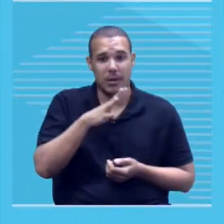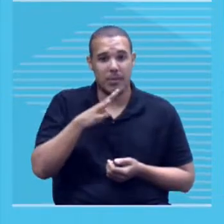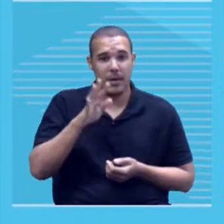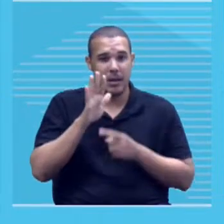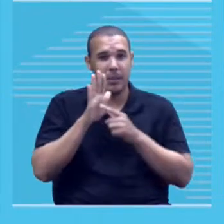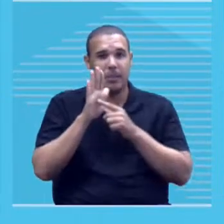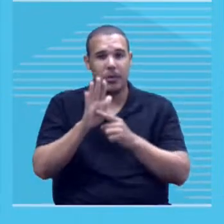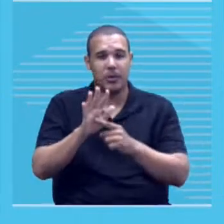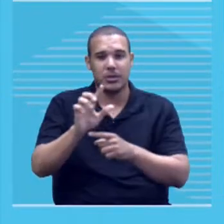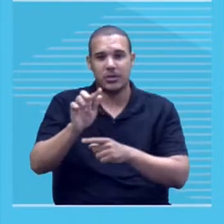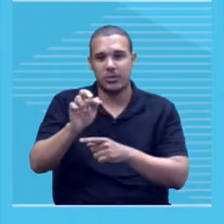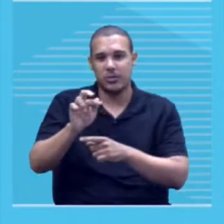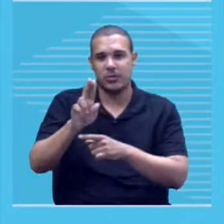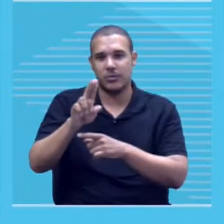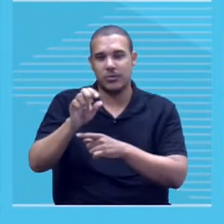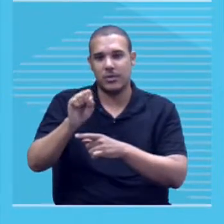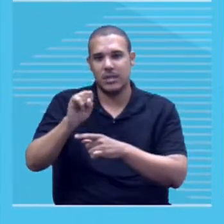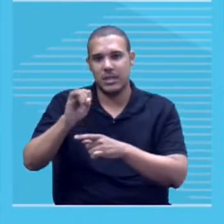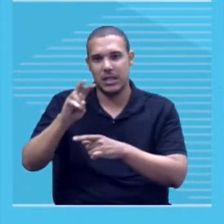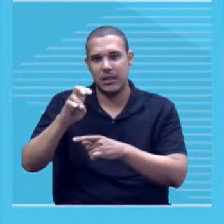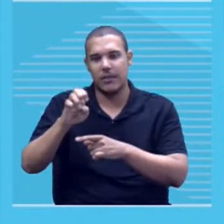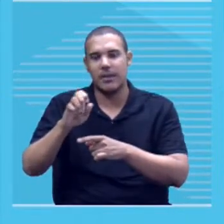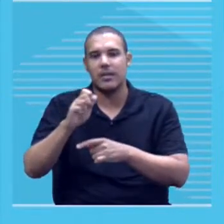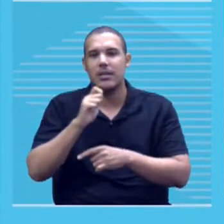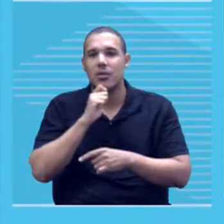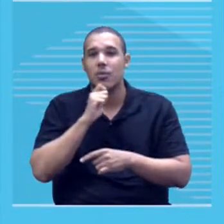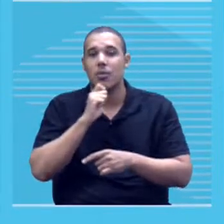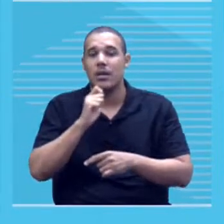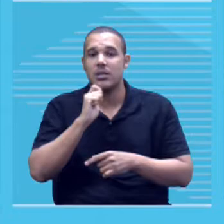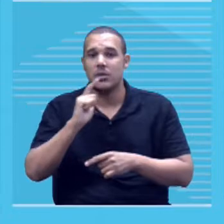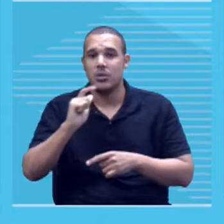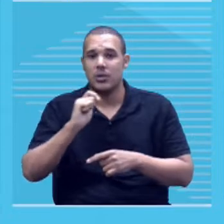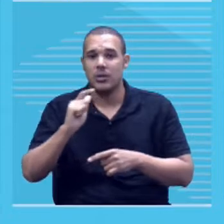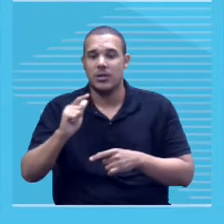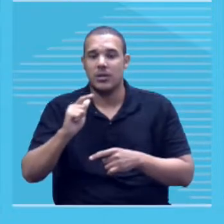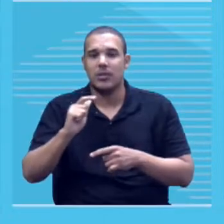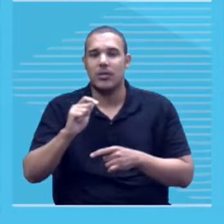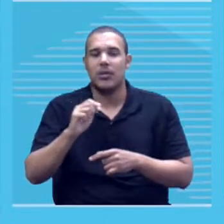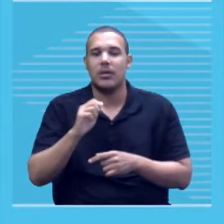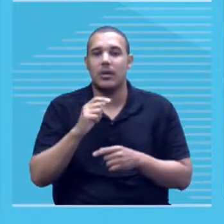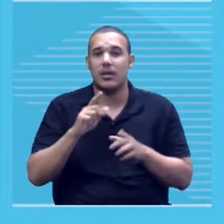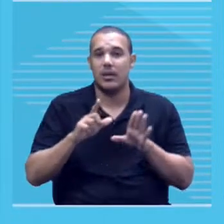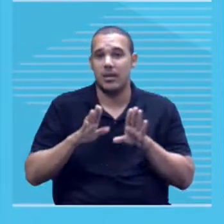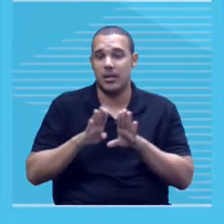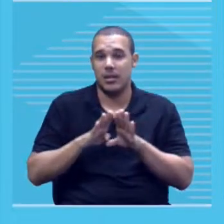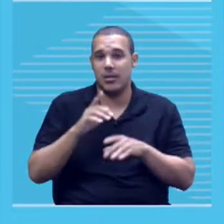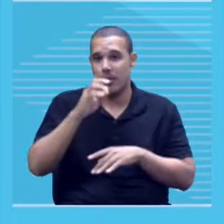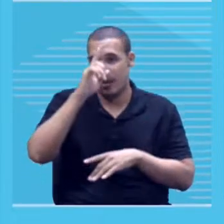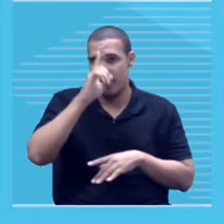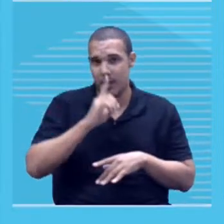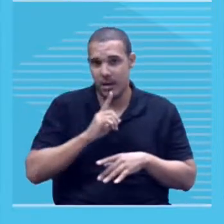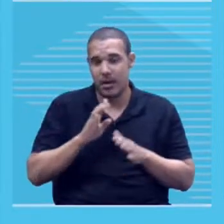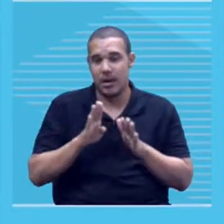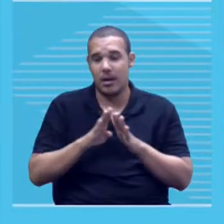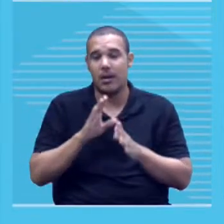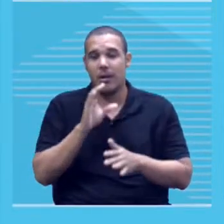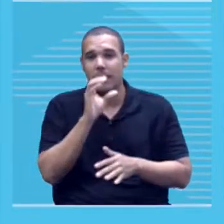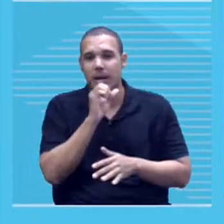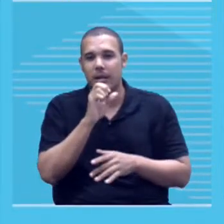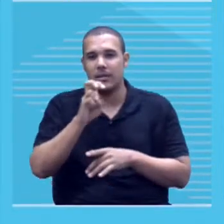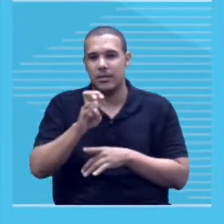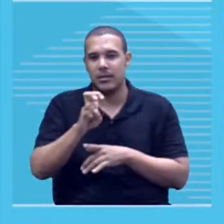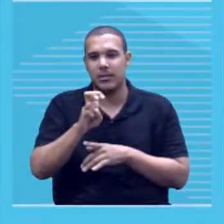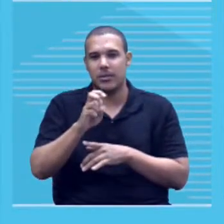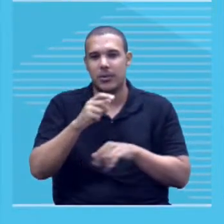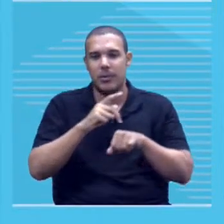por eles suportados. Tem um fusível azul, que comporta 1,5, tem um fusível amarelo, que vai até 2,5, tem um laranja, que vai até 5, tem